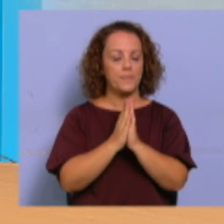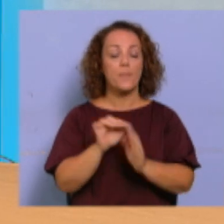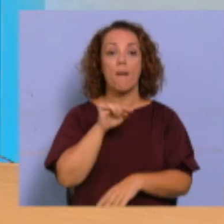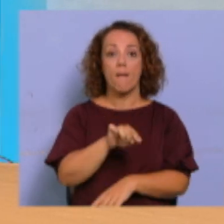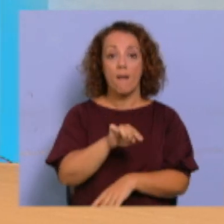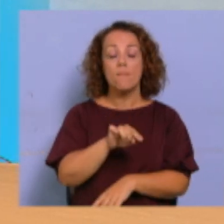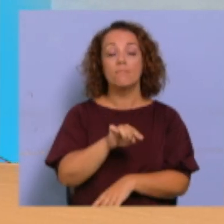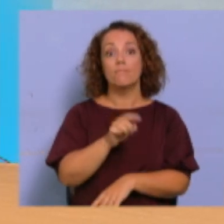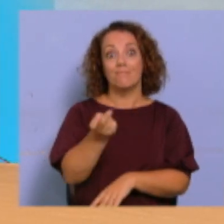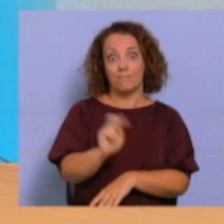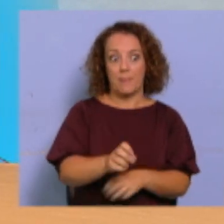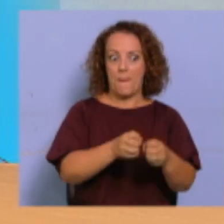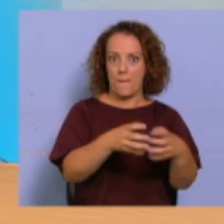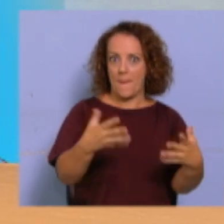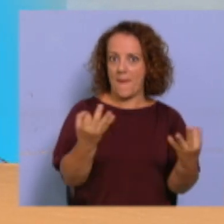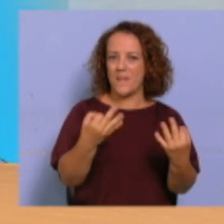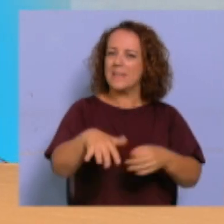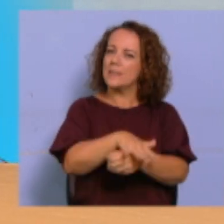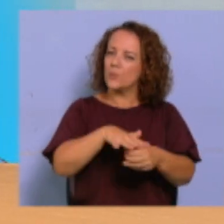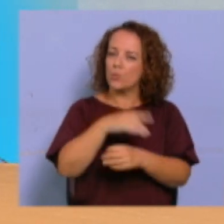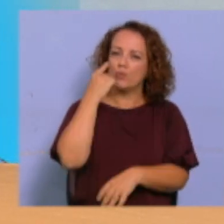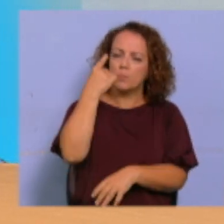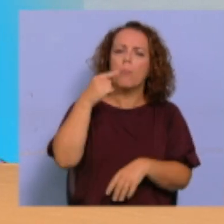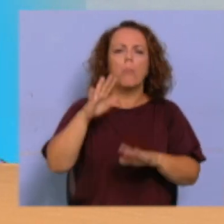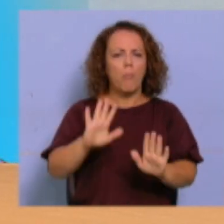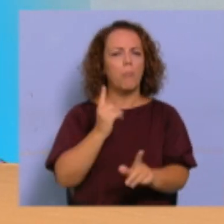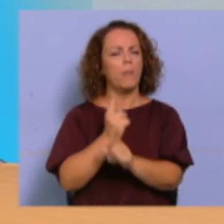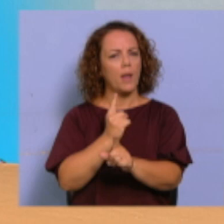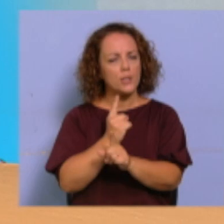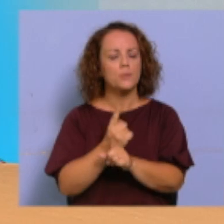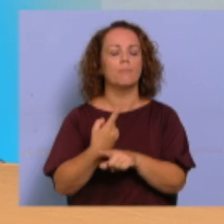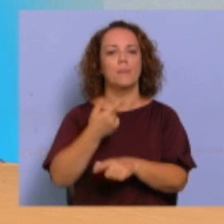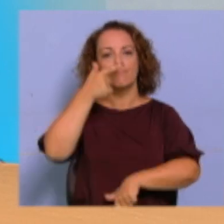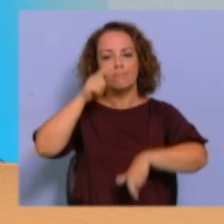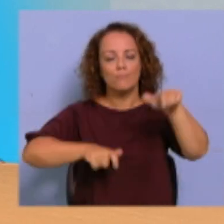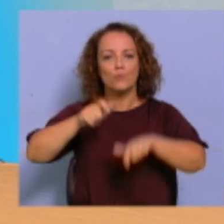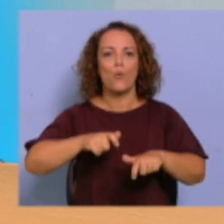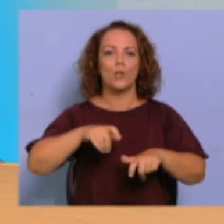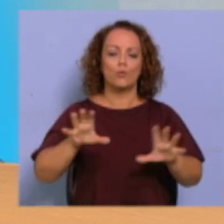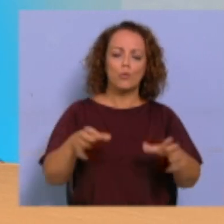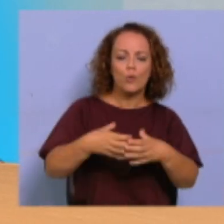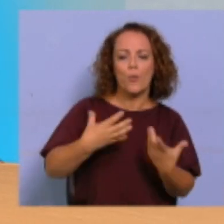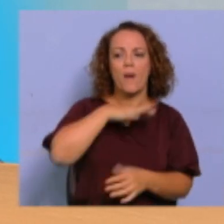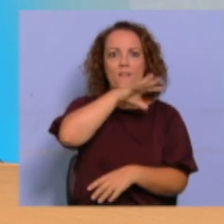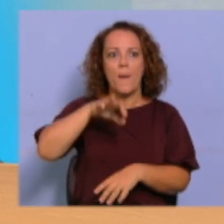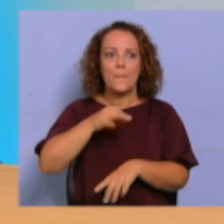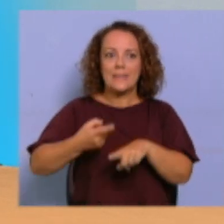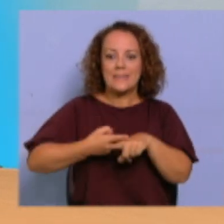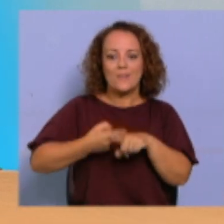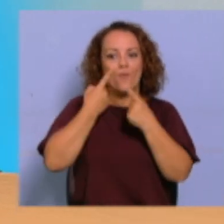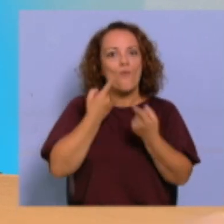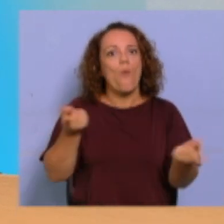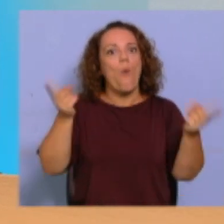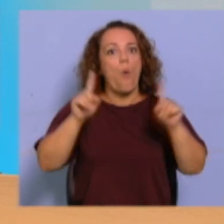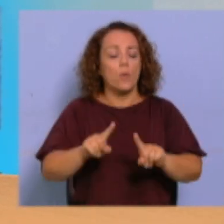em circunstâncias especiais, mas não deixam por certo de motivar o reencontro de famílias e grupos com as precauções que este